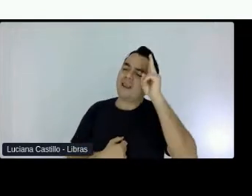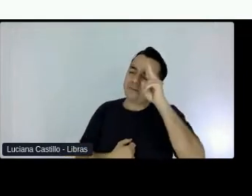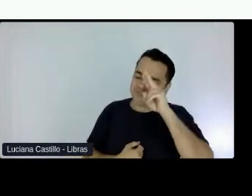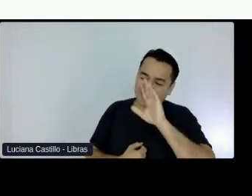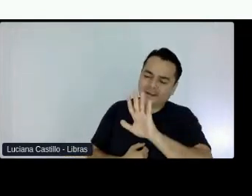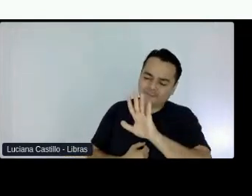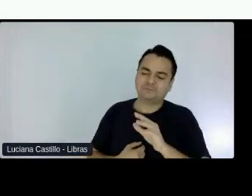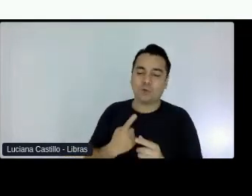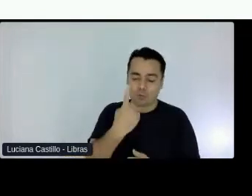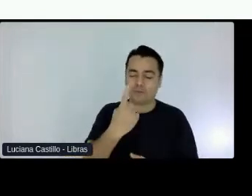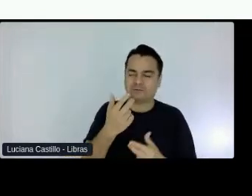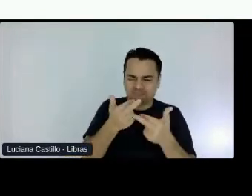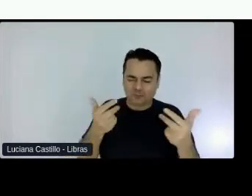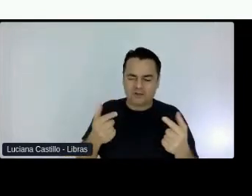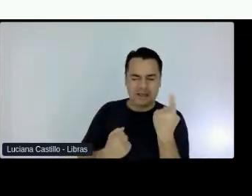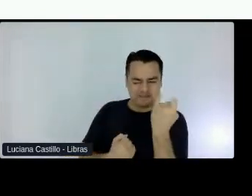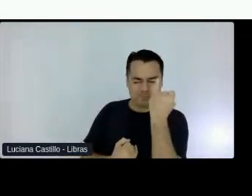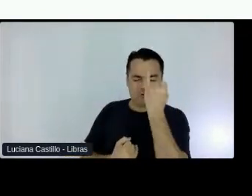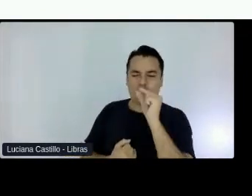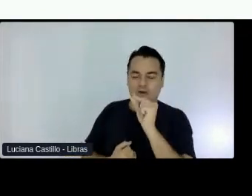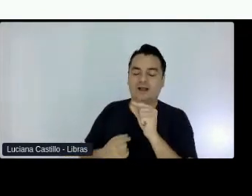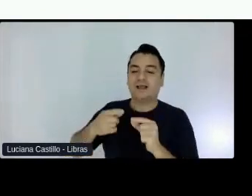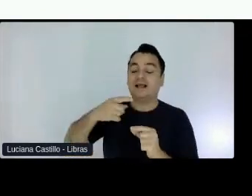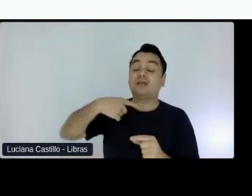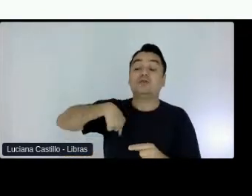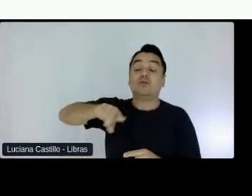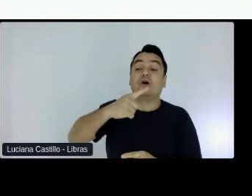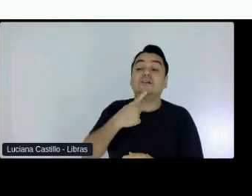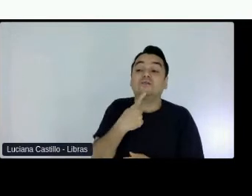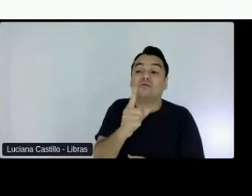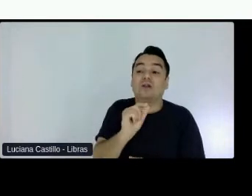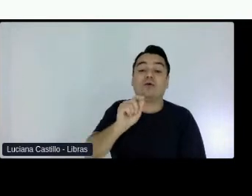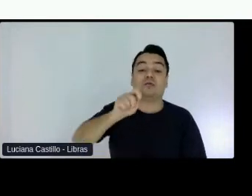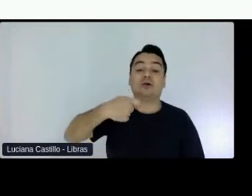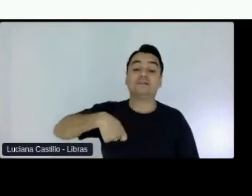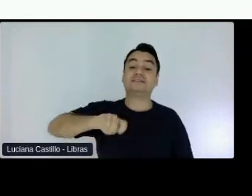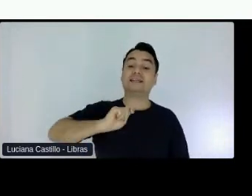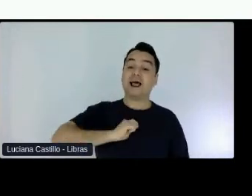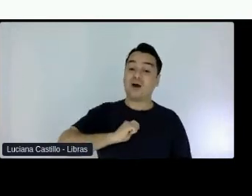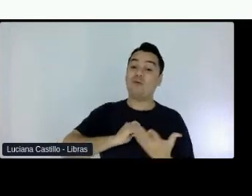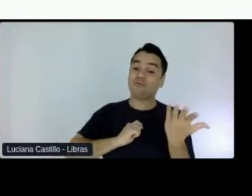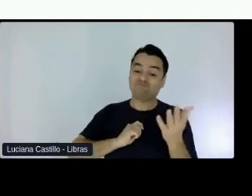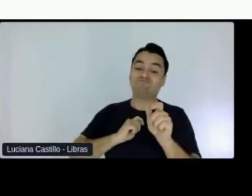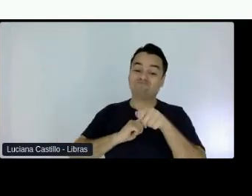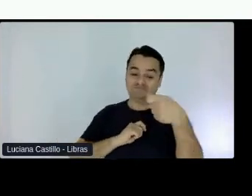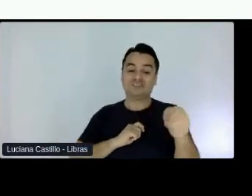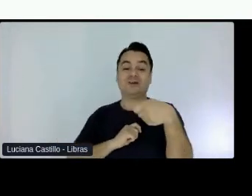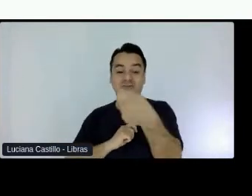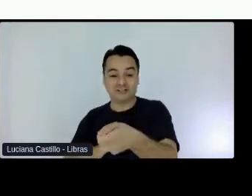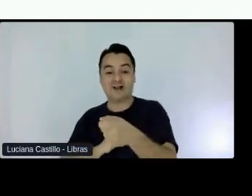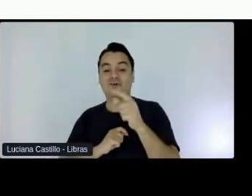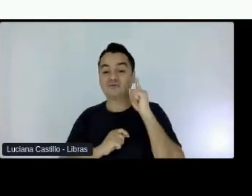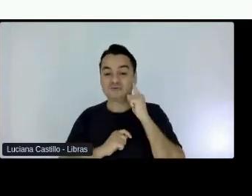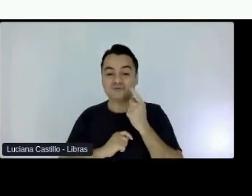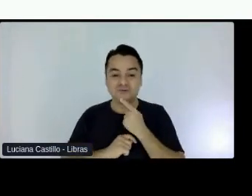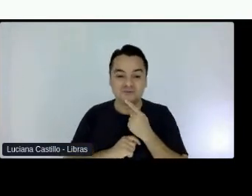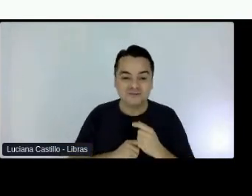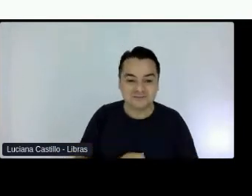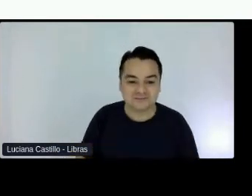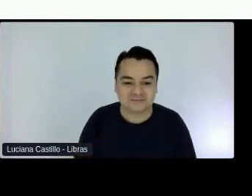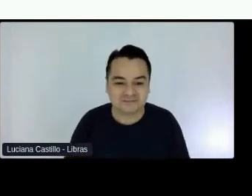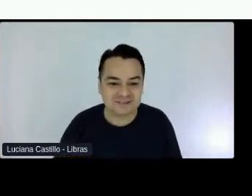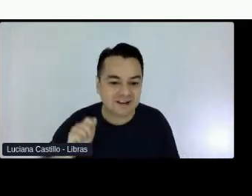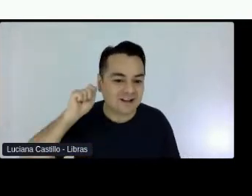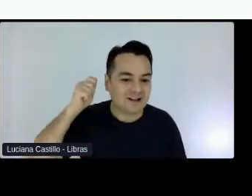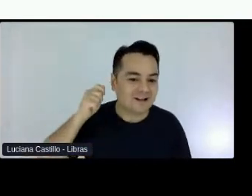aqui, que a gente está falando de sensibilização, nós não falamos qual que é o nosso sinal para a comunidade surda, tá? Verdade. O sinal é esse daqui, ó.